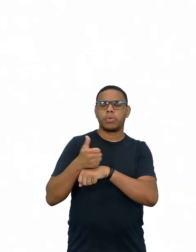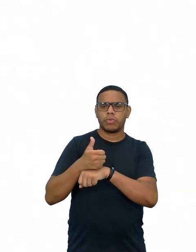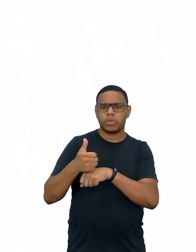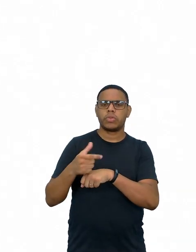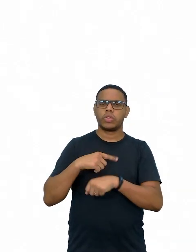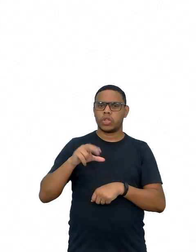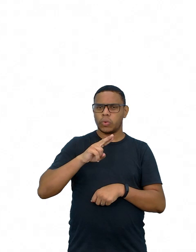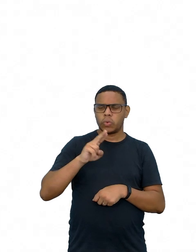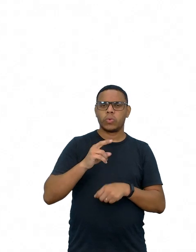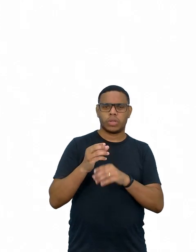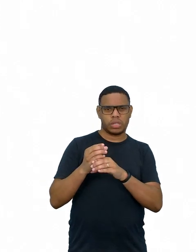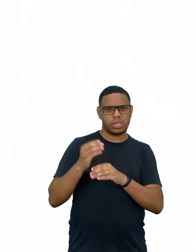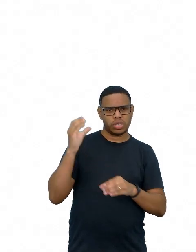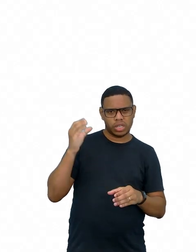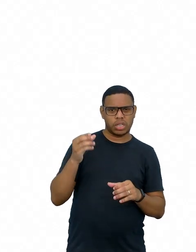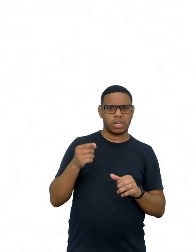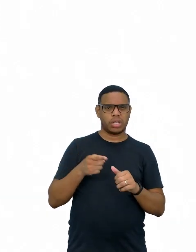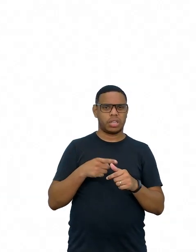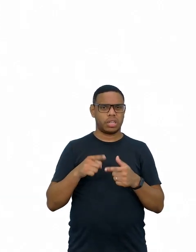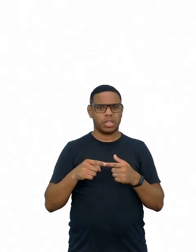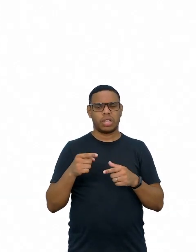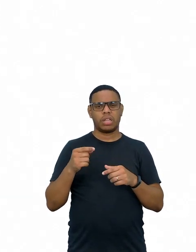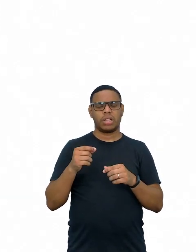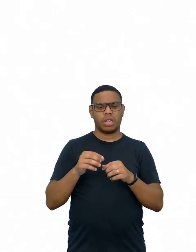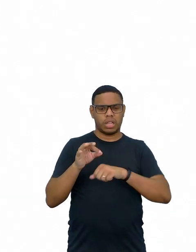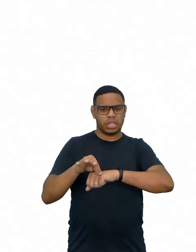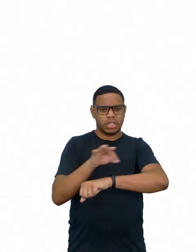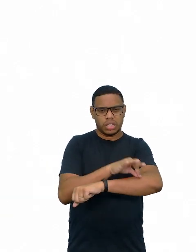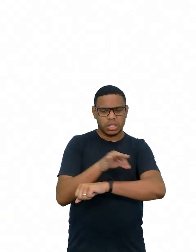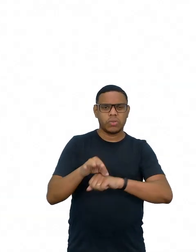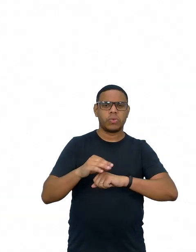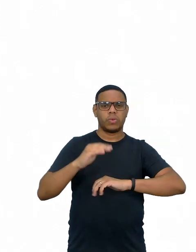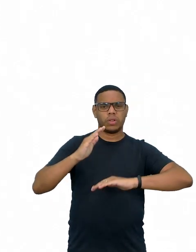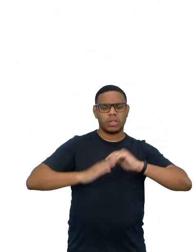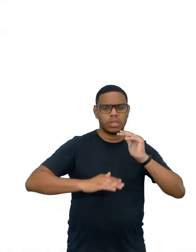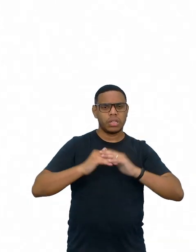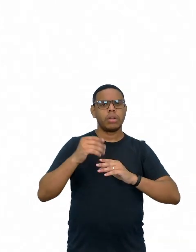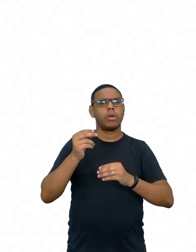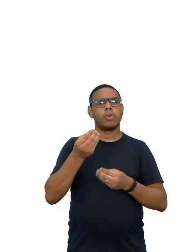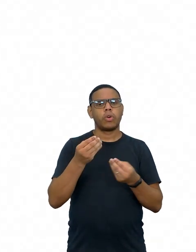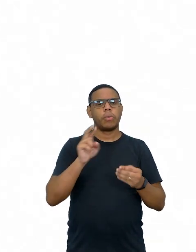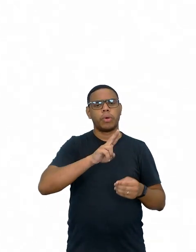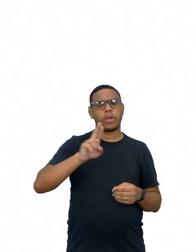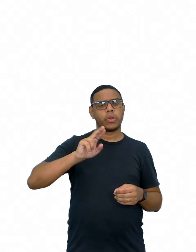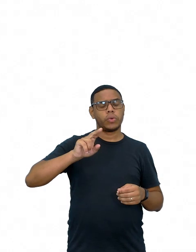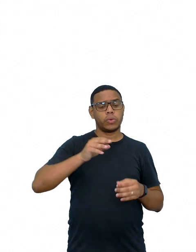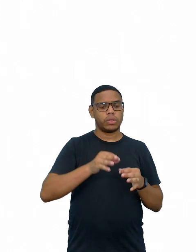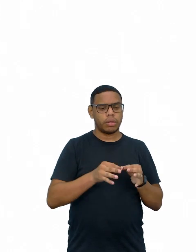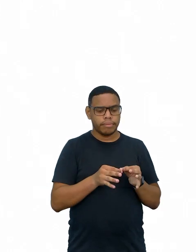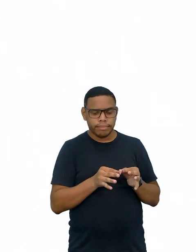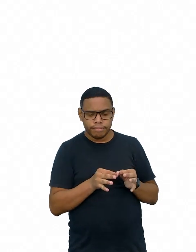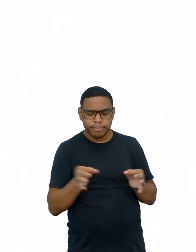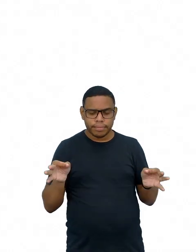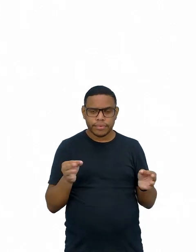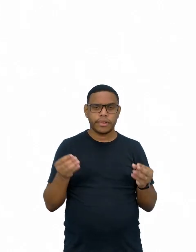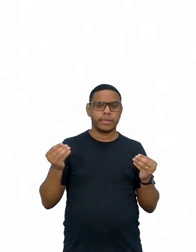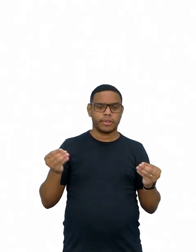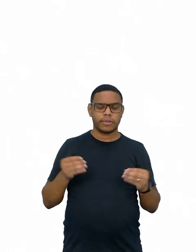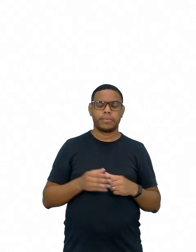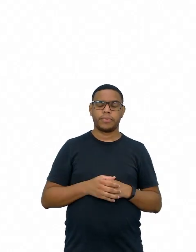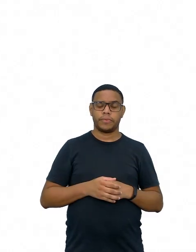distância? Engenharia, arquitetura, pedreiro, né? Onde que eu vou usar essas distâncias?